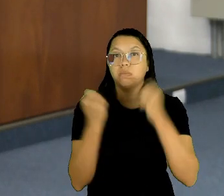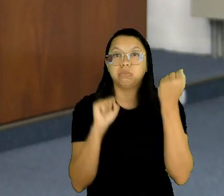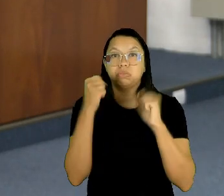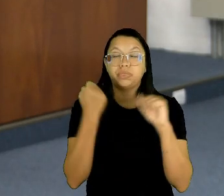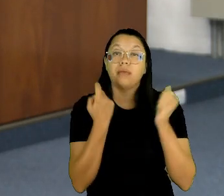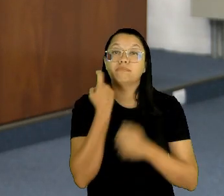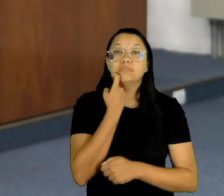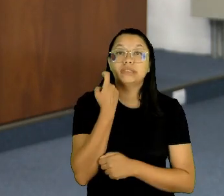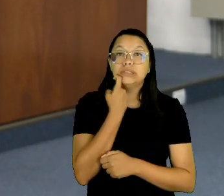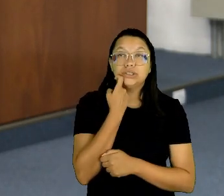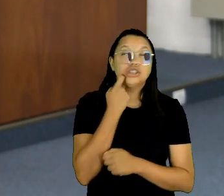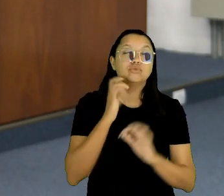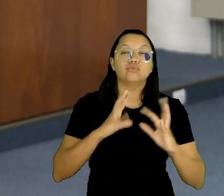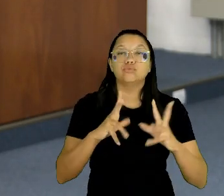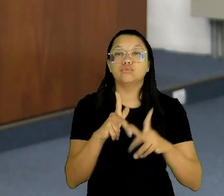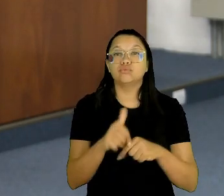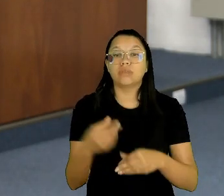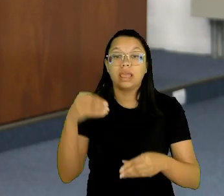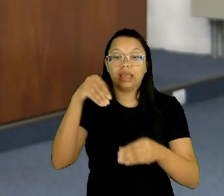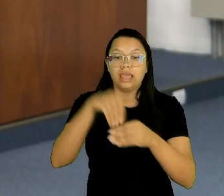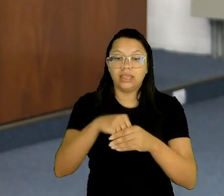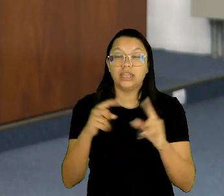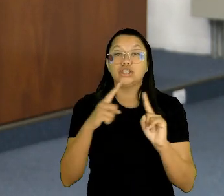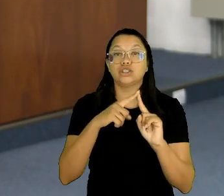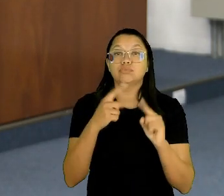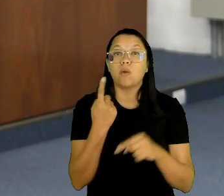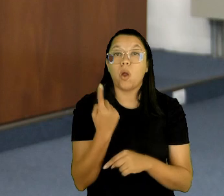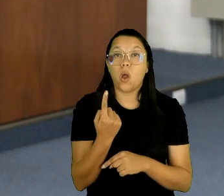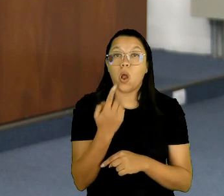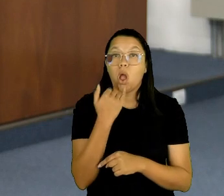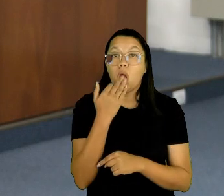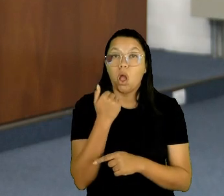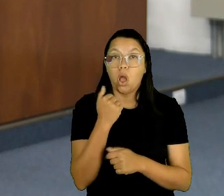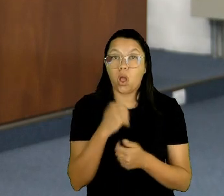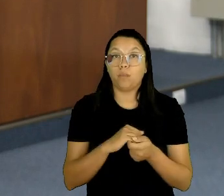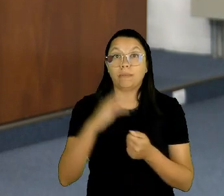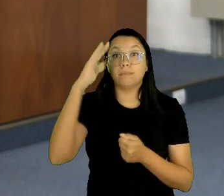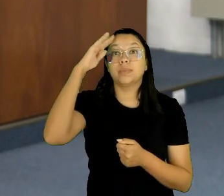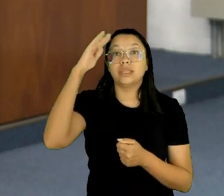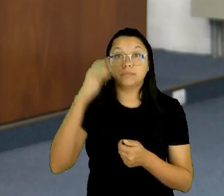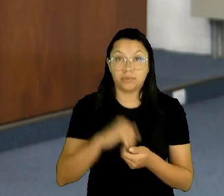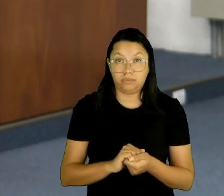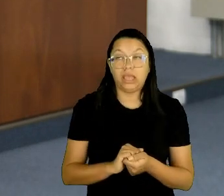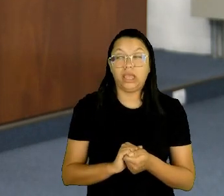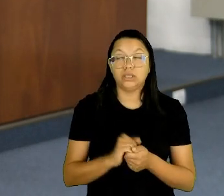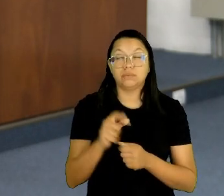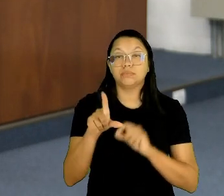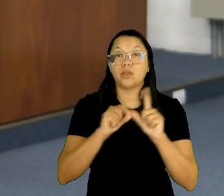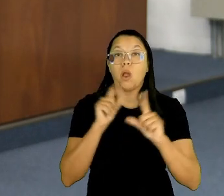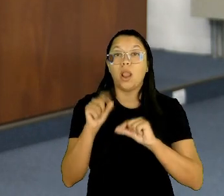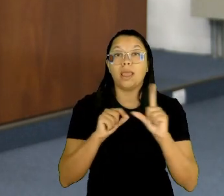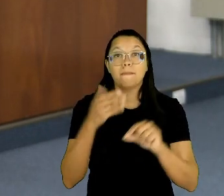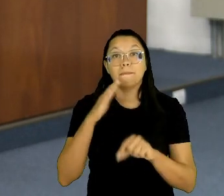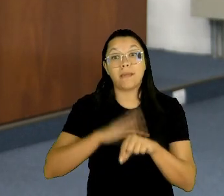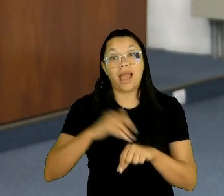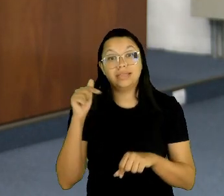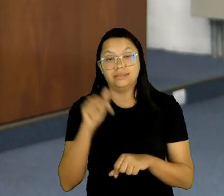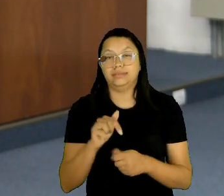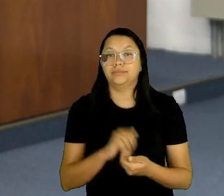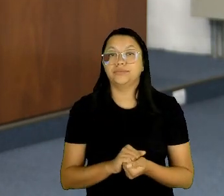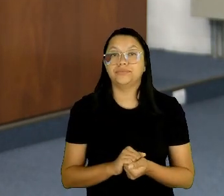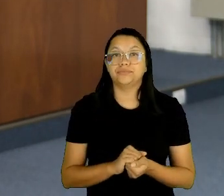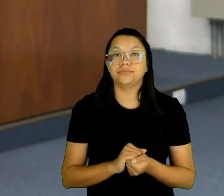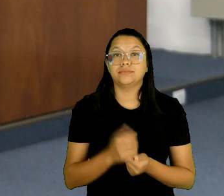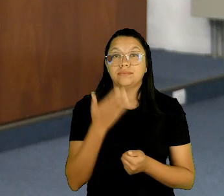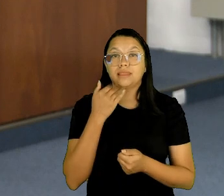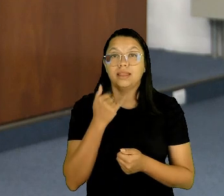processado, peixe, tudo isso entra aqui nesse grupo 1, que é comer principalmente, né, dar preferência para esses